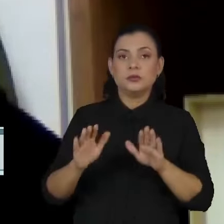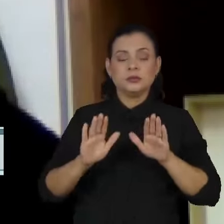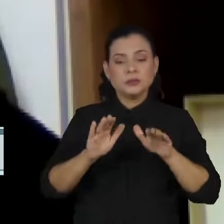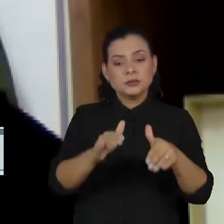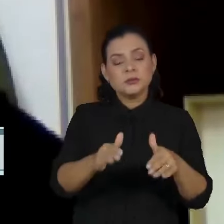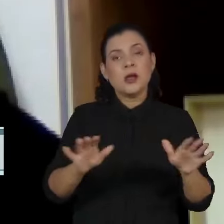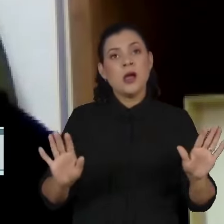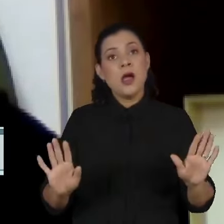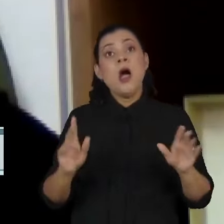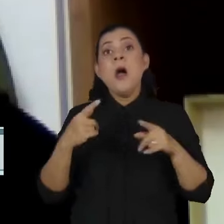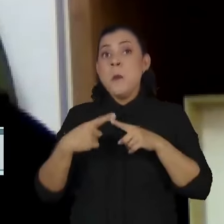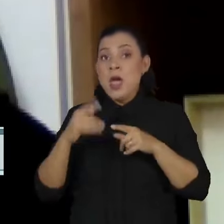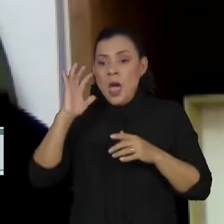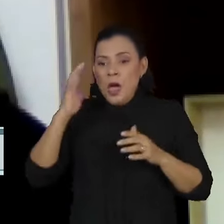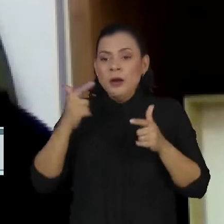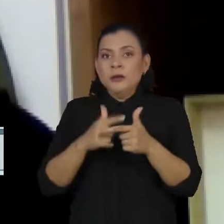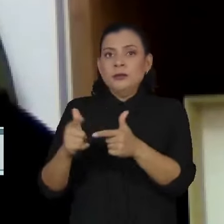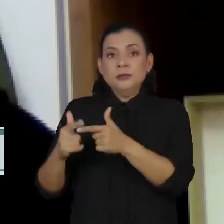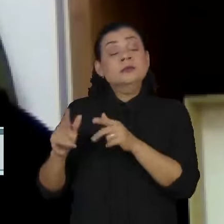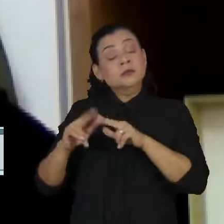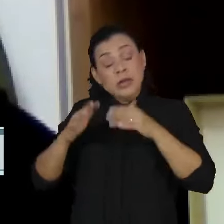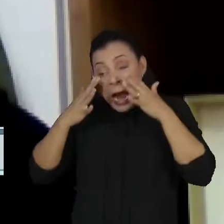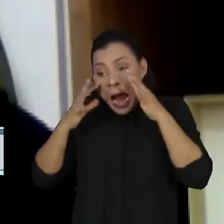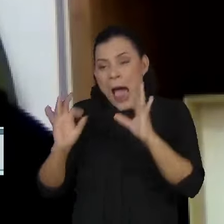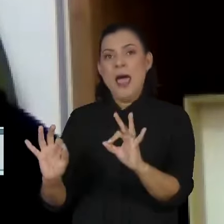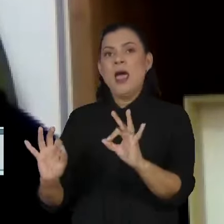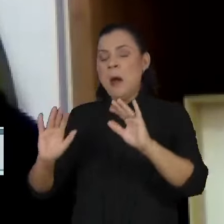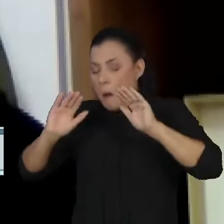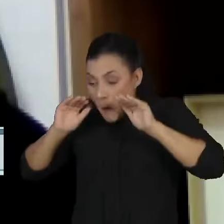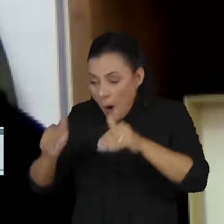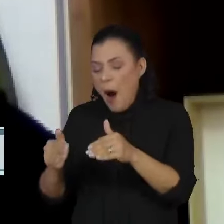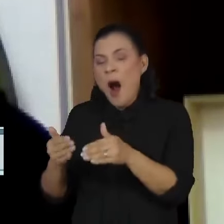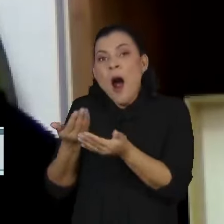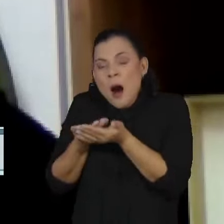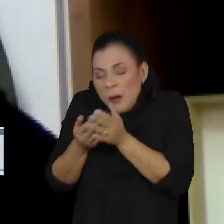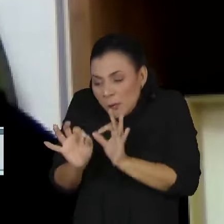e de problemas, o ideal é que a gente preste atenção, foque em uma coisa de cada vez.